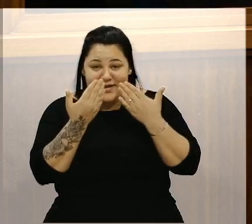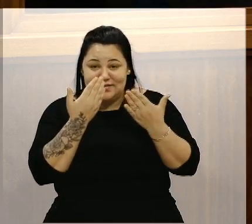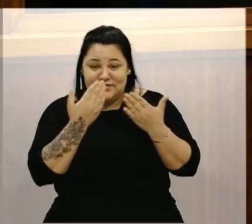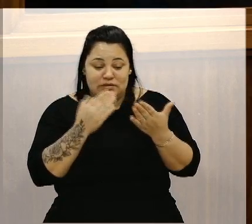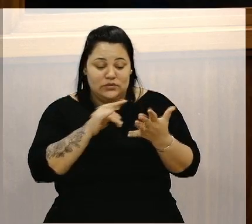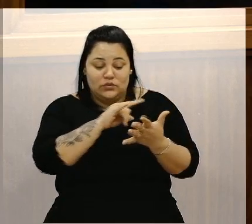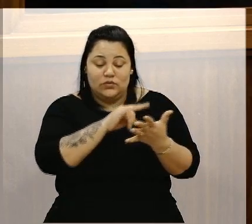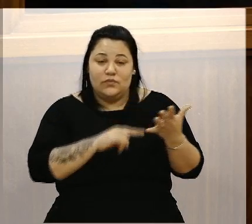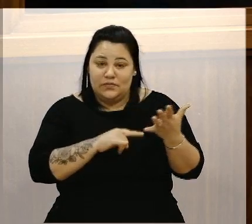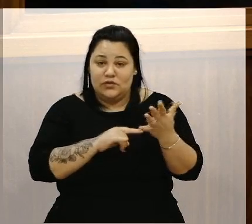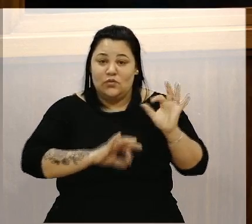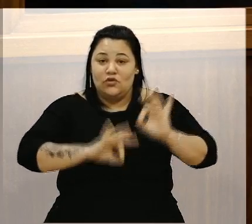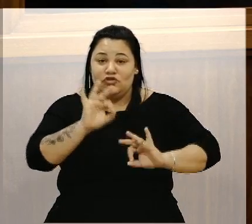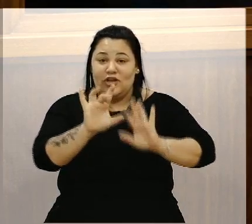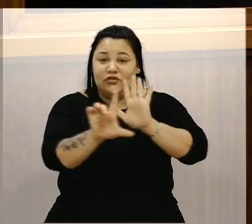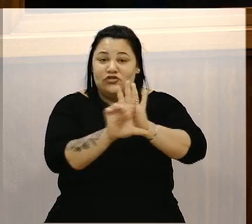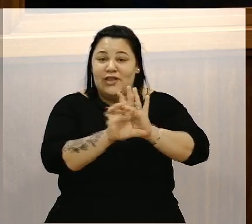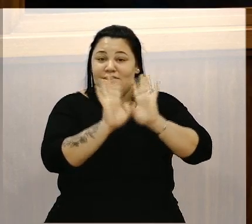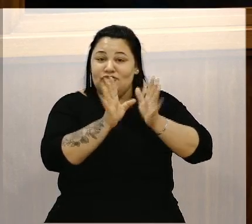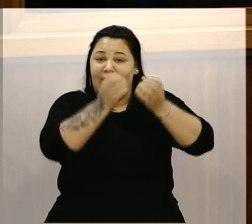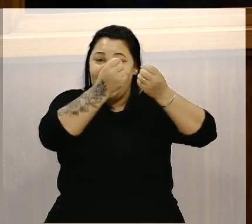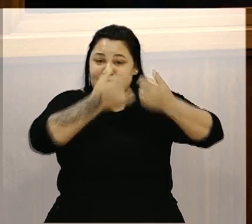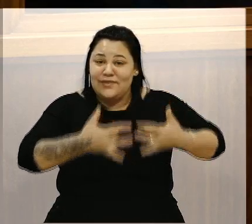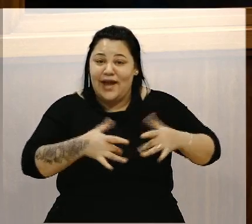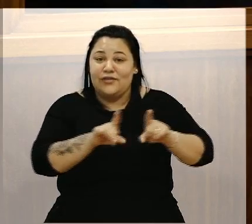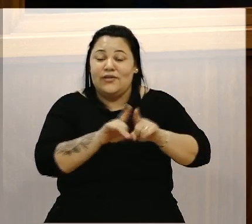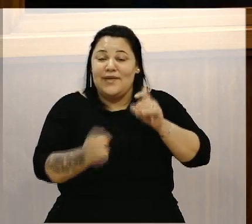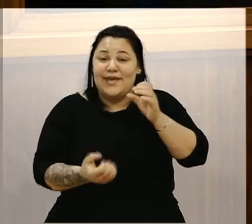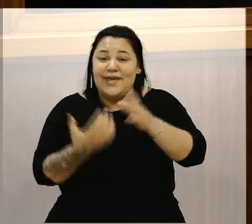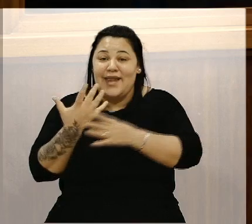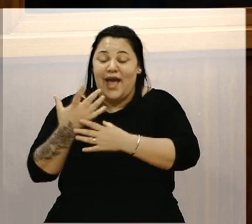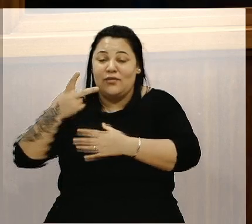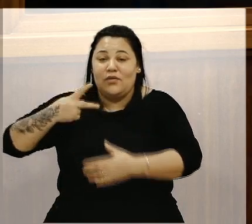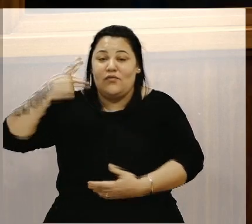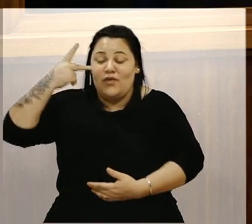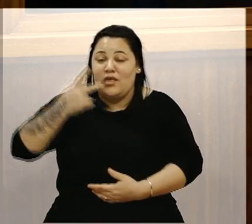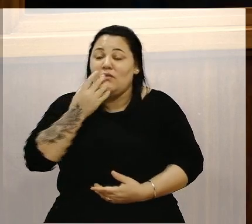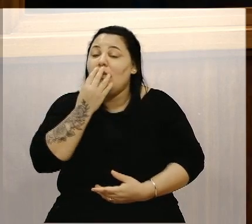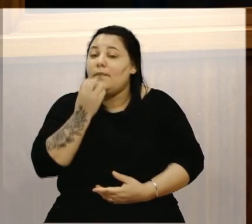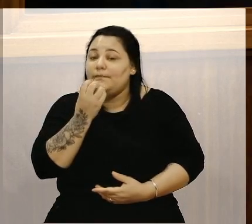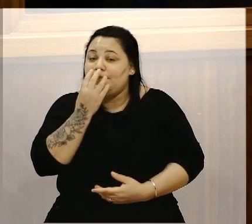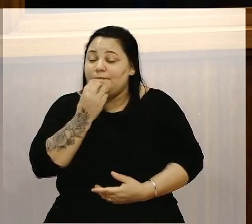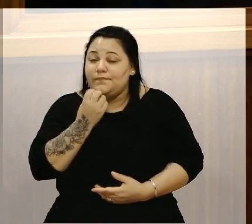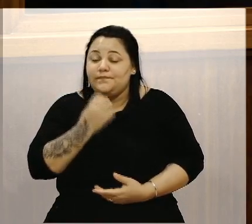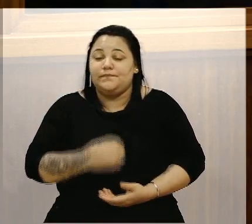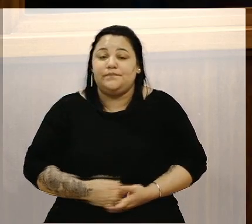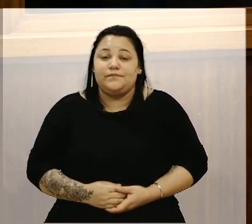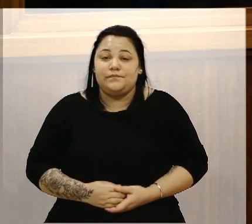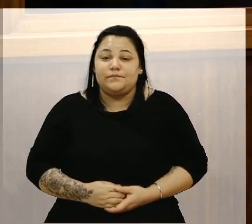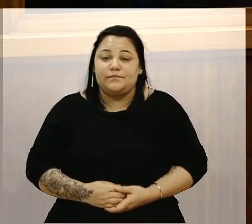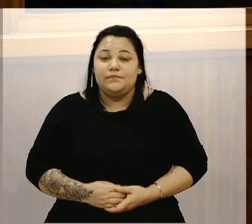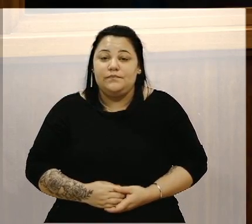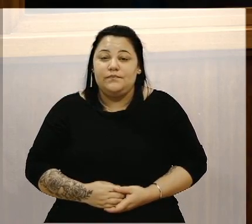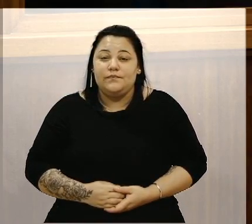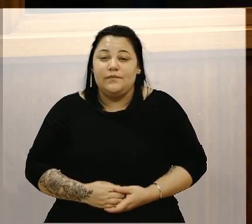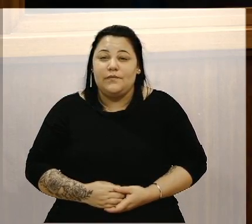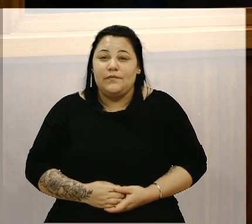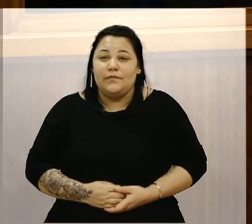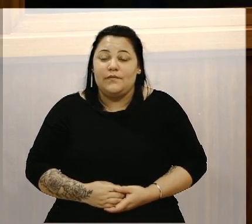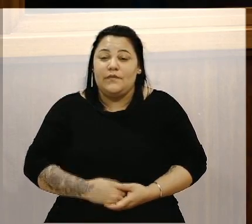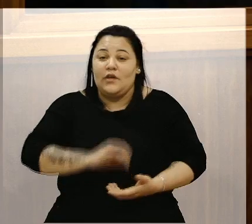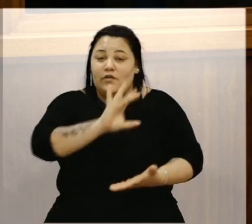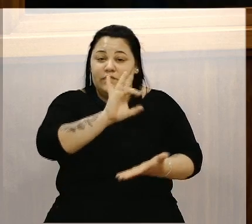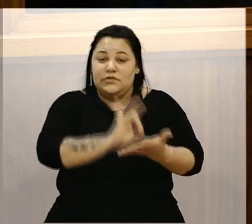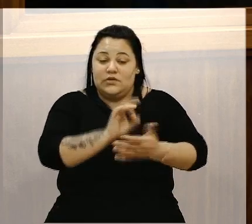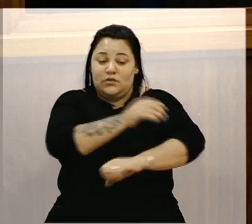do projeto de lei supramencionado, de autoria do vereador Gilfredo Otto de Camilles Sobrinho, que